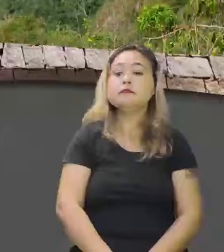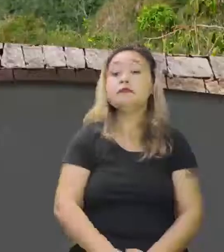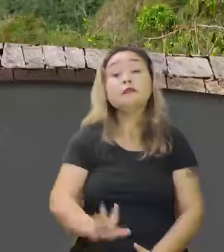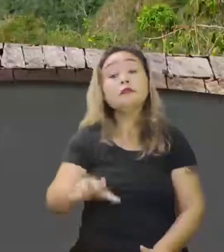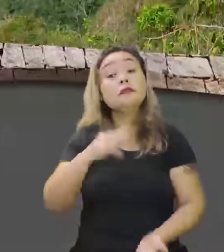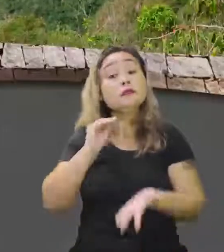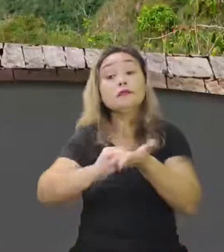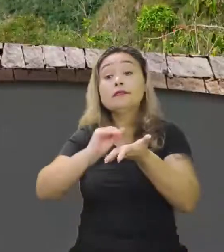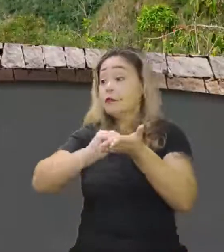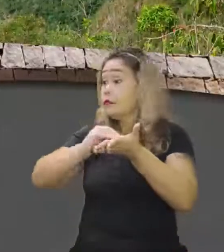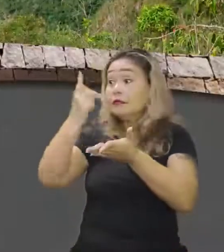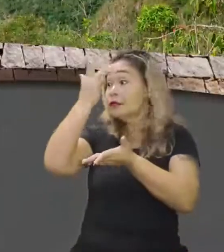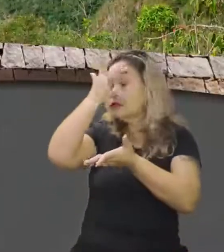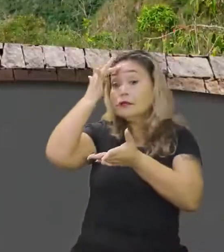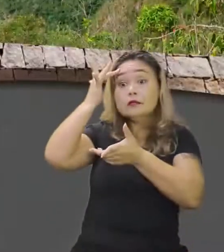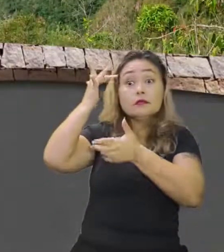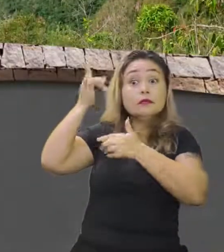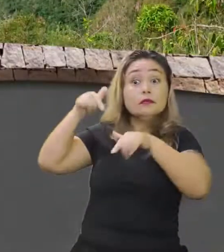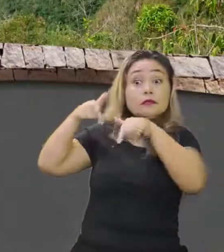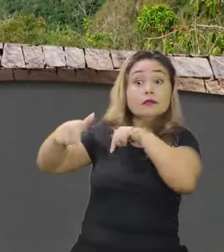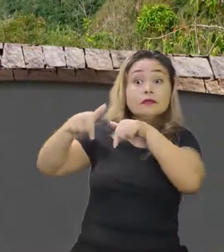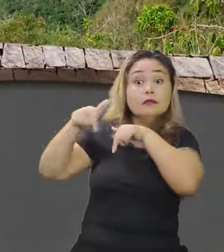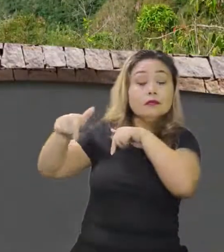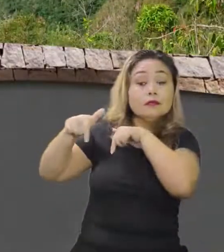estava faltando trabalhadores.